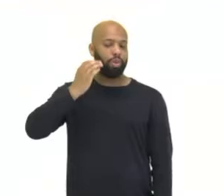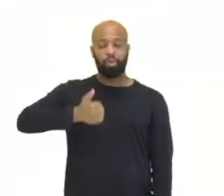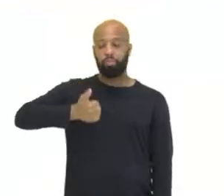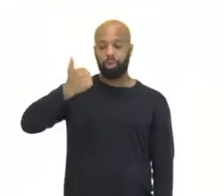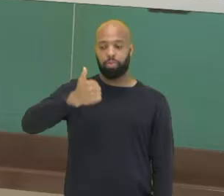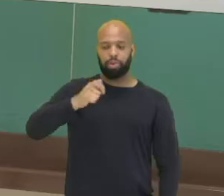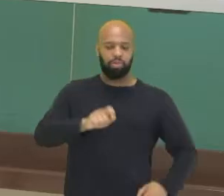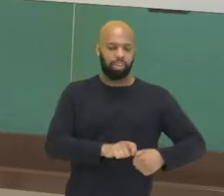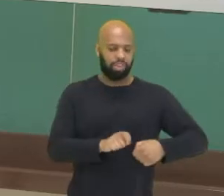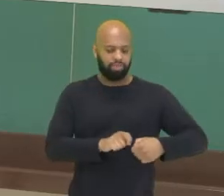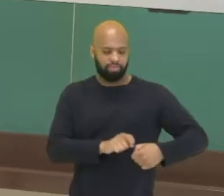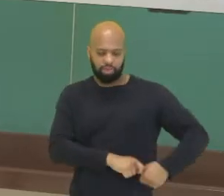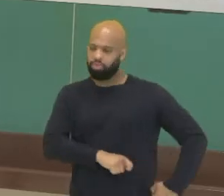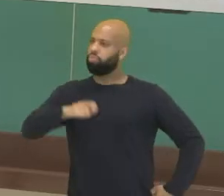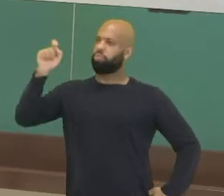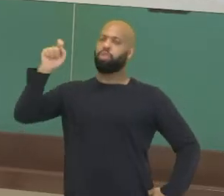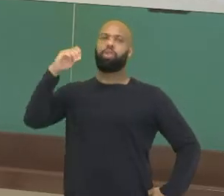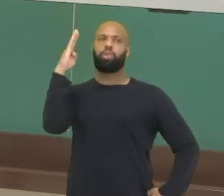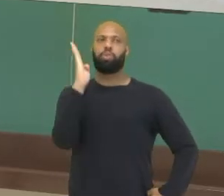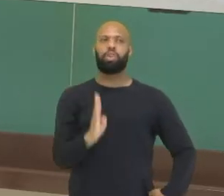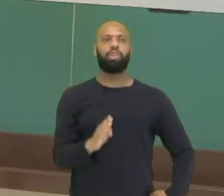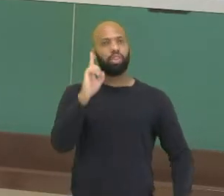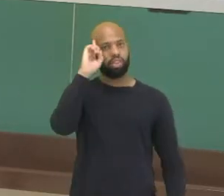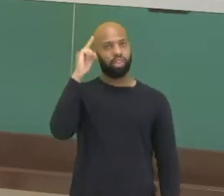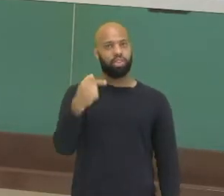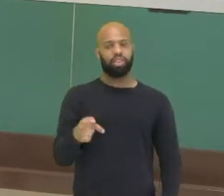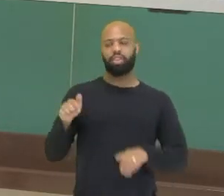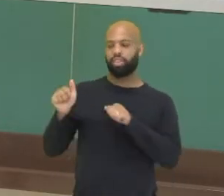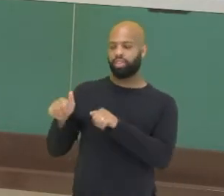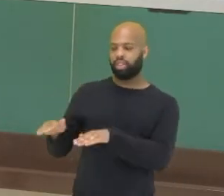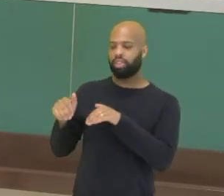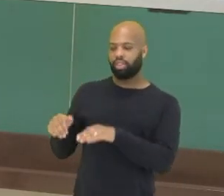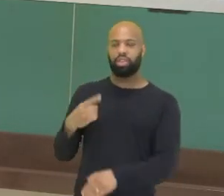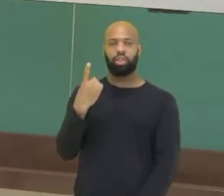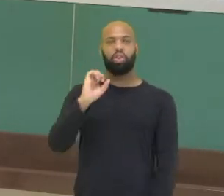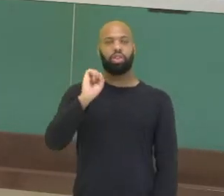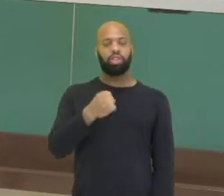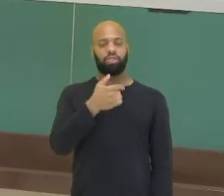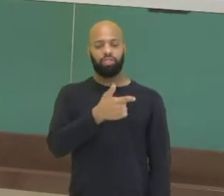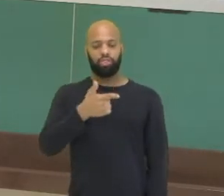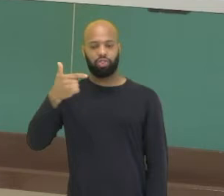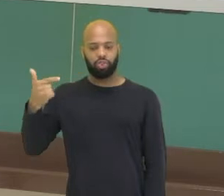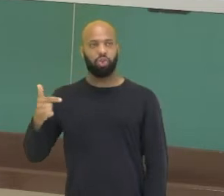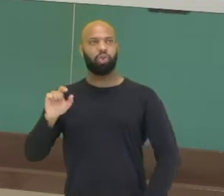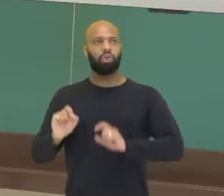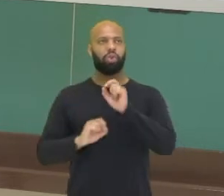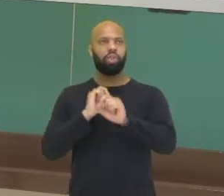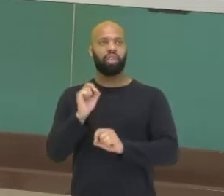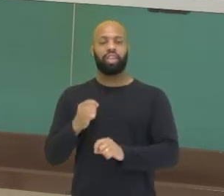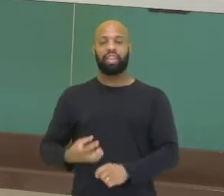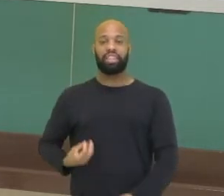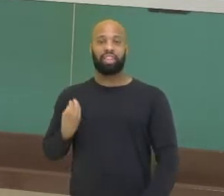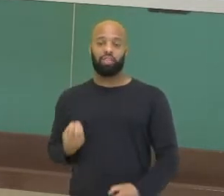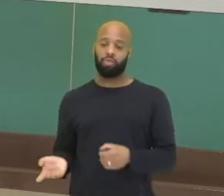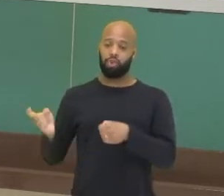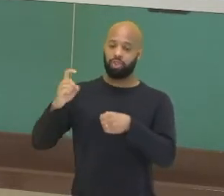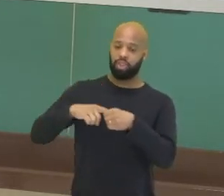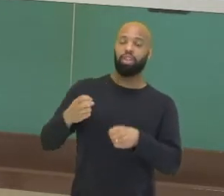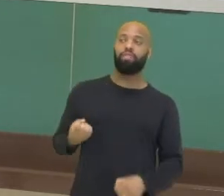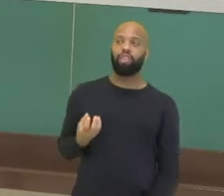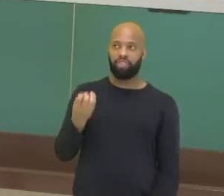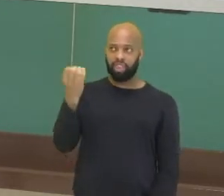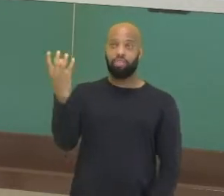do Brasil. Dia 7 de setembro de 1822, retornando de uma viagem aqui